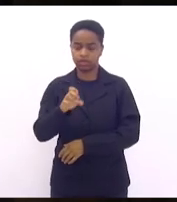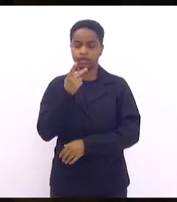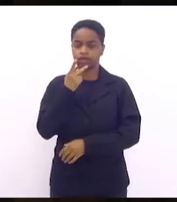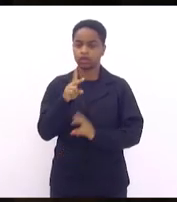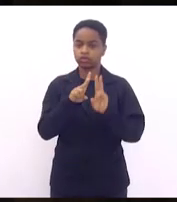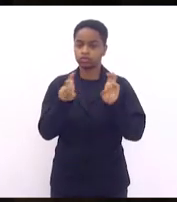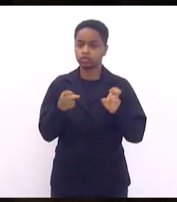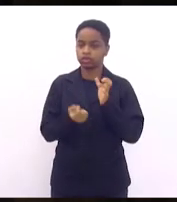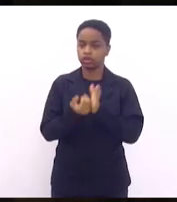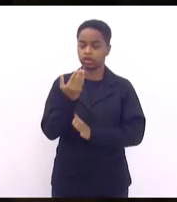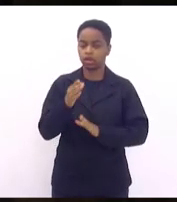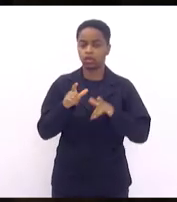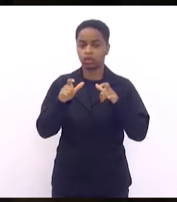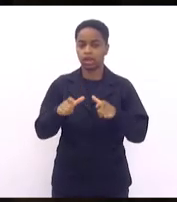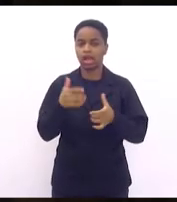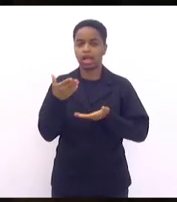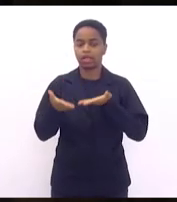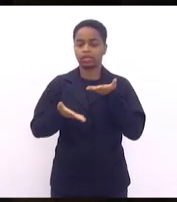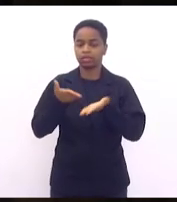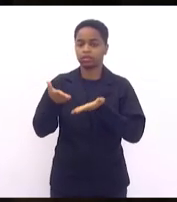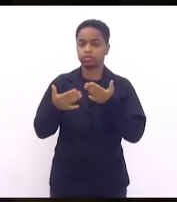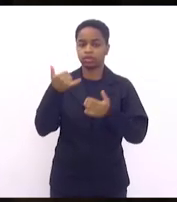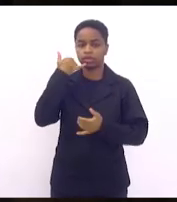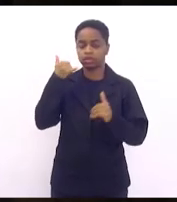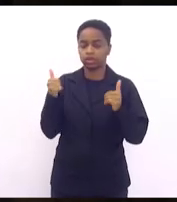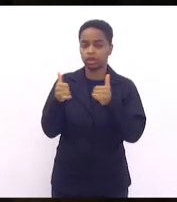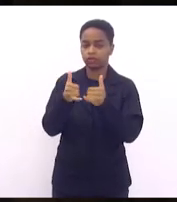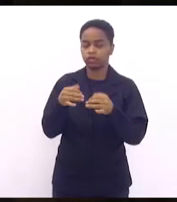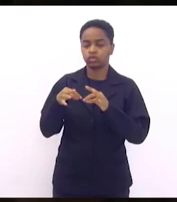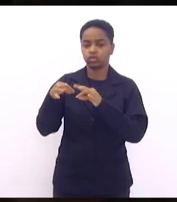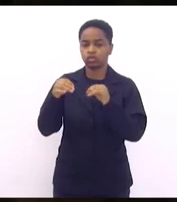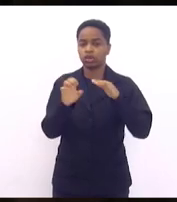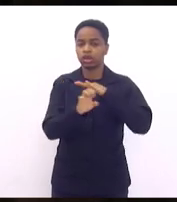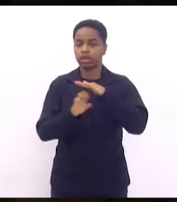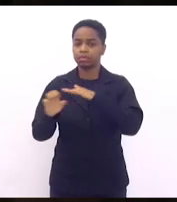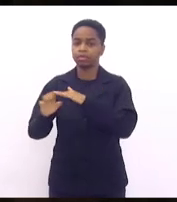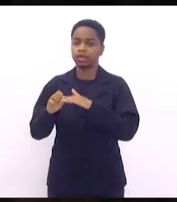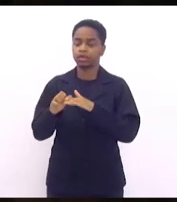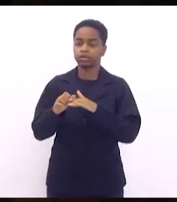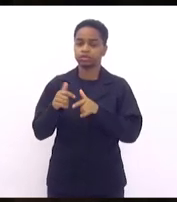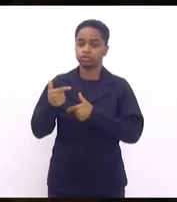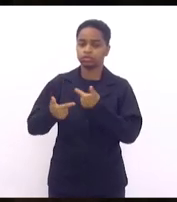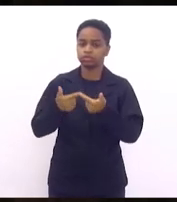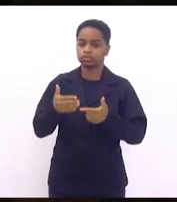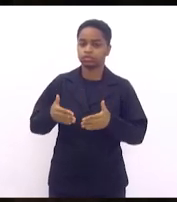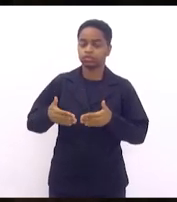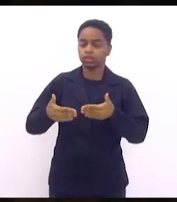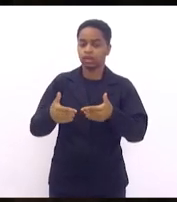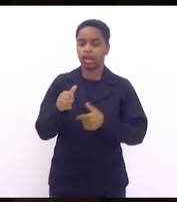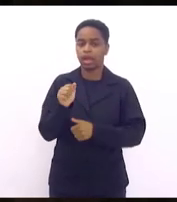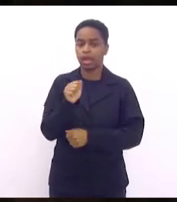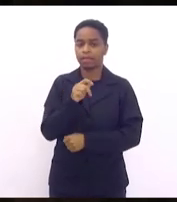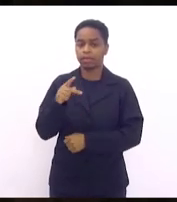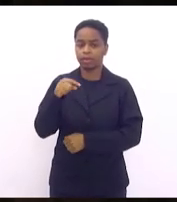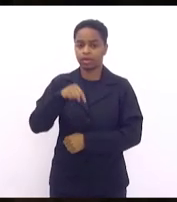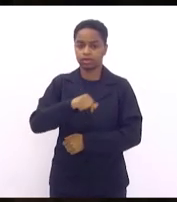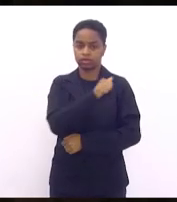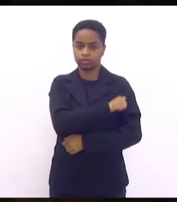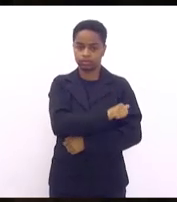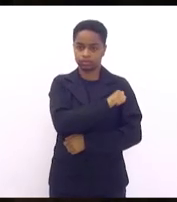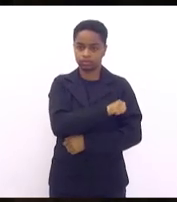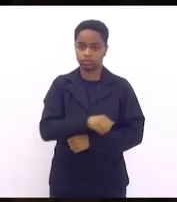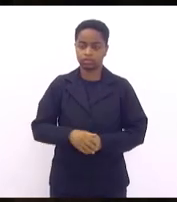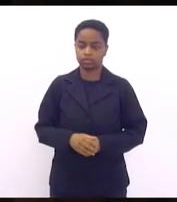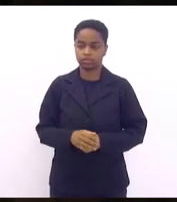a criação de um canal de atendimento telefônico em todas as empresas prestadoras de serviço por aplicativo no âmbito do Estado do Rio de Janeiro.